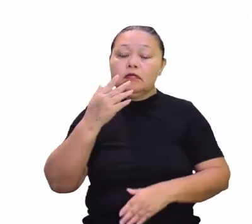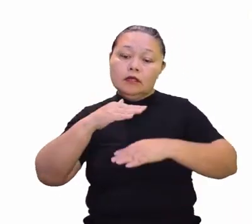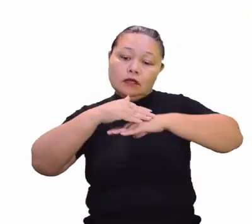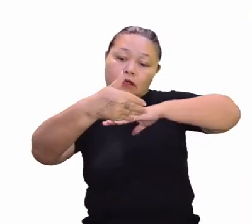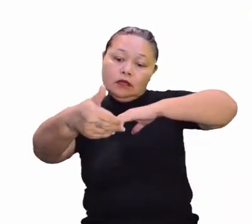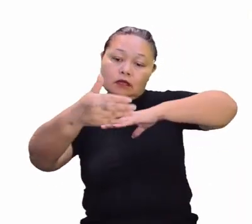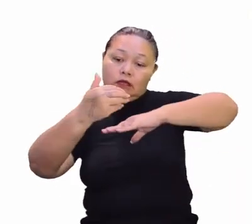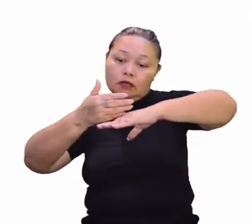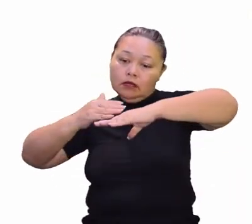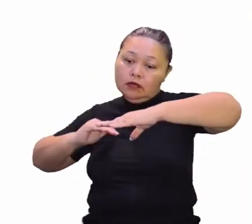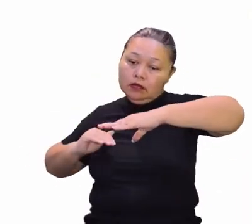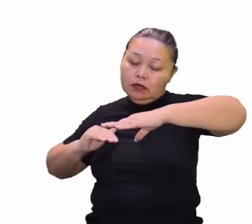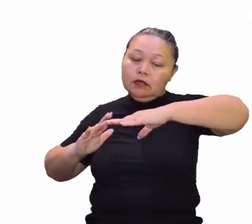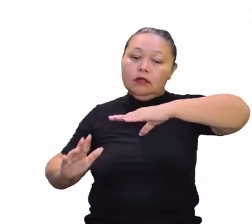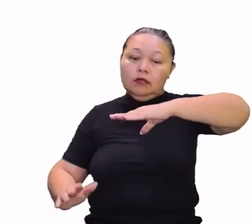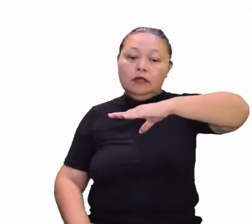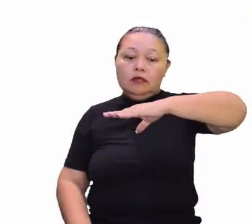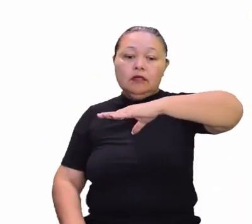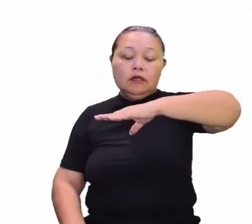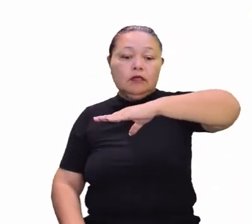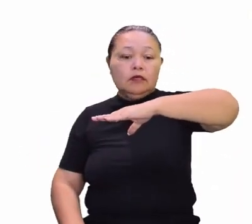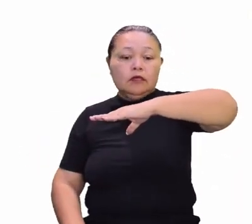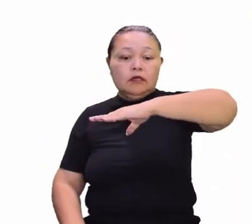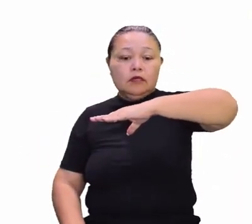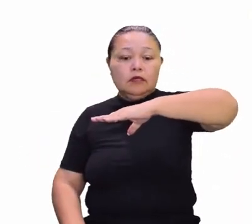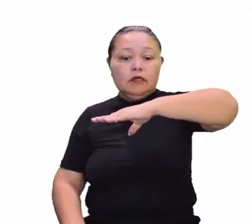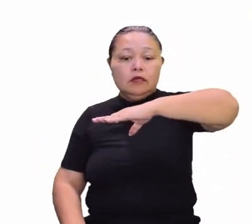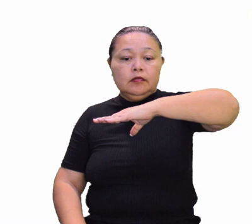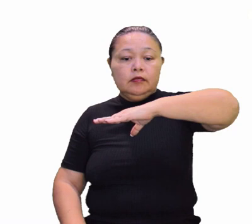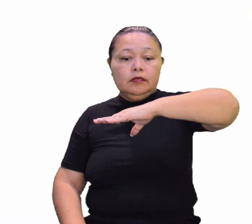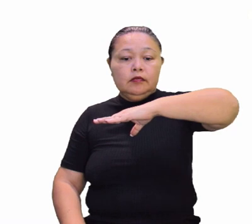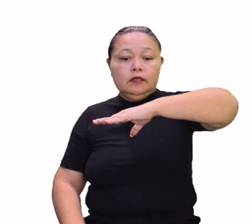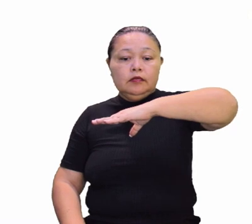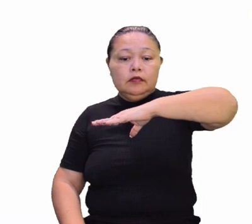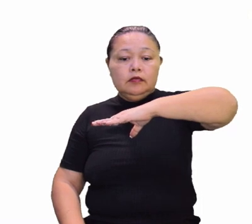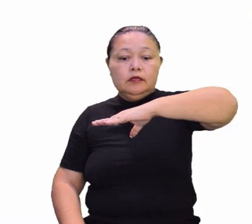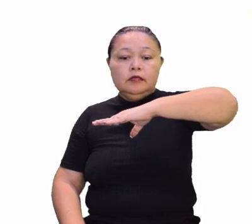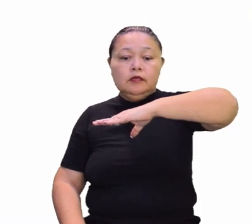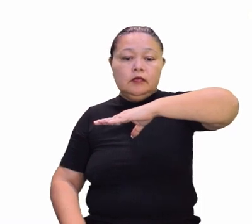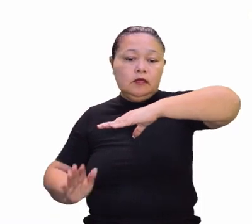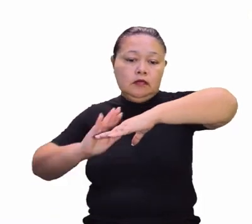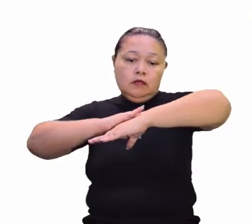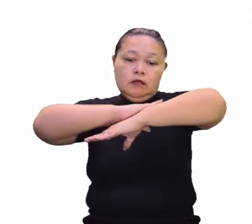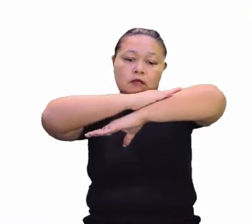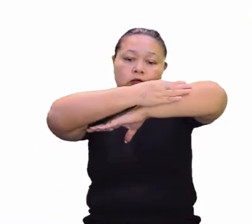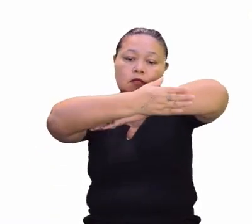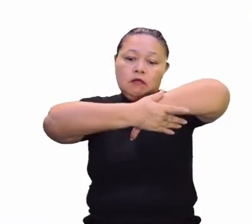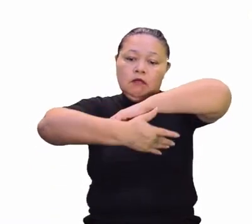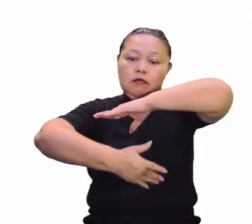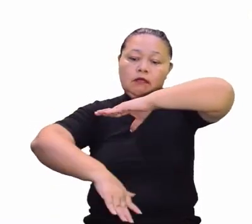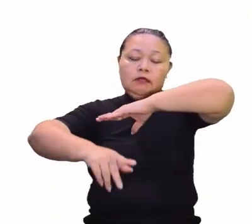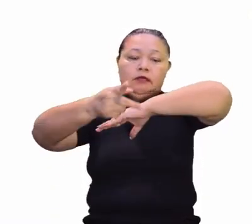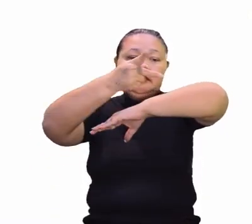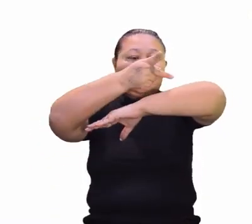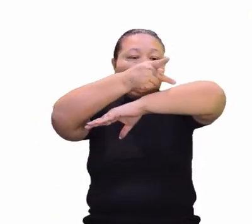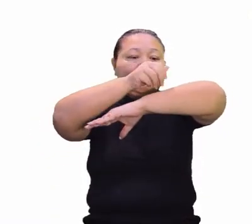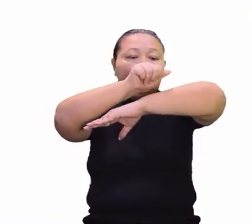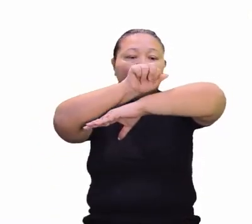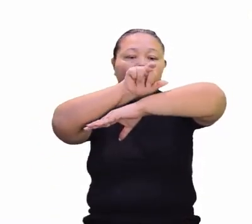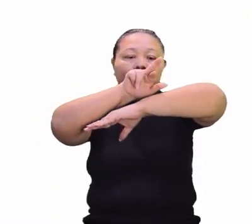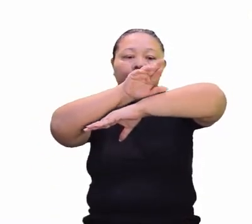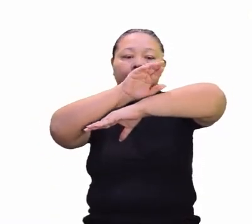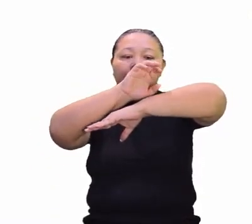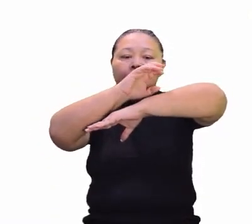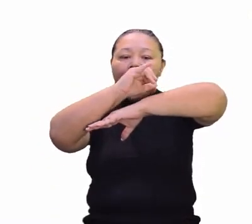de água. Exatamente. De muito bem. Ok? Bem aqui também, ó, é a Serra da Chapada, a Chapada